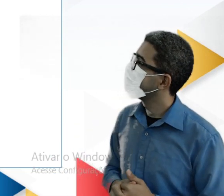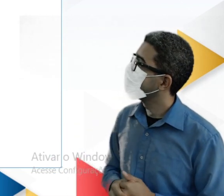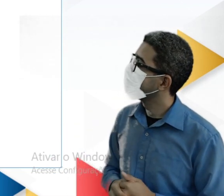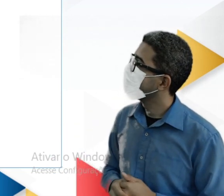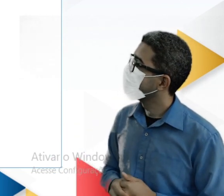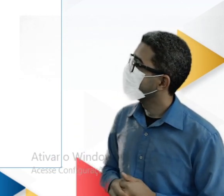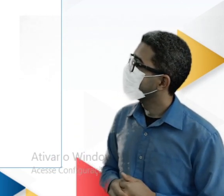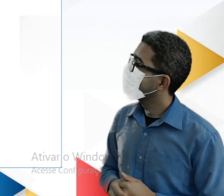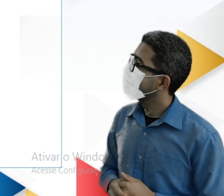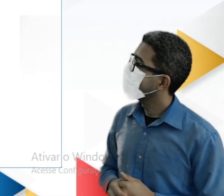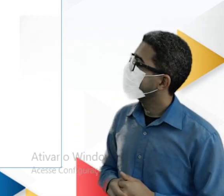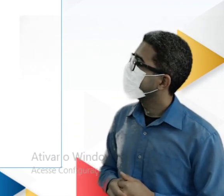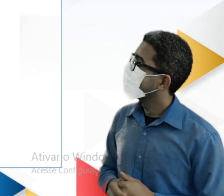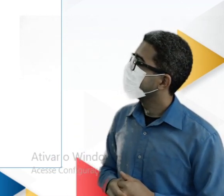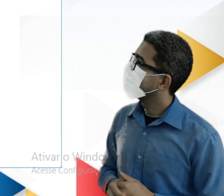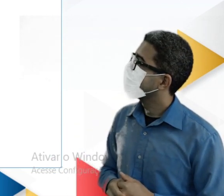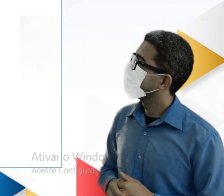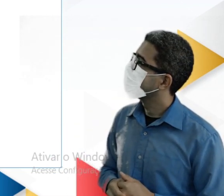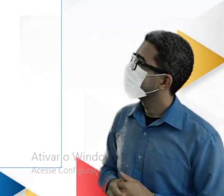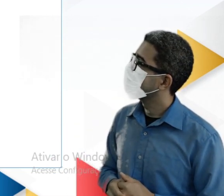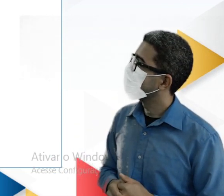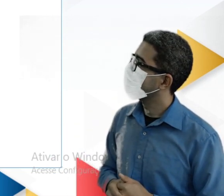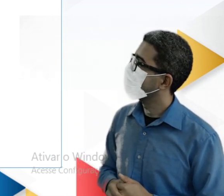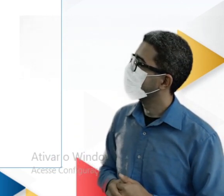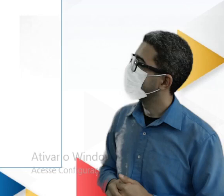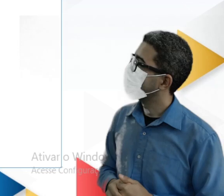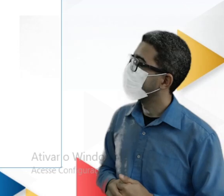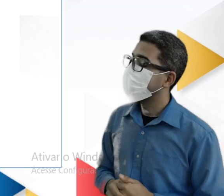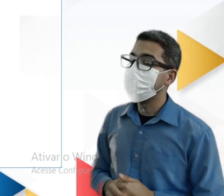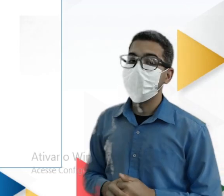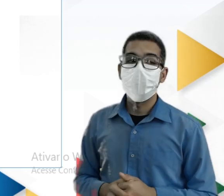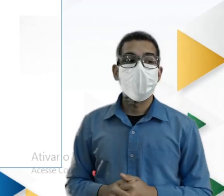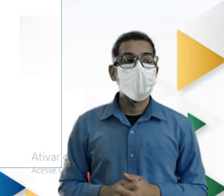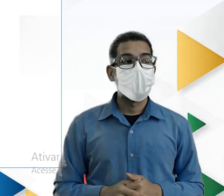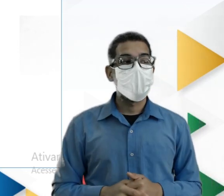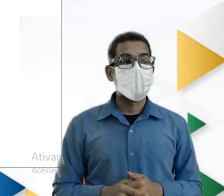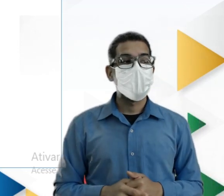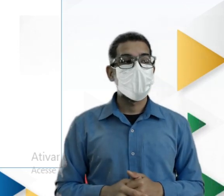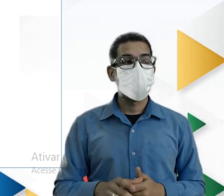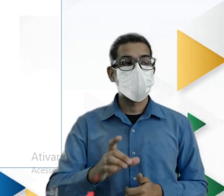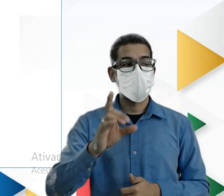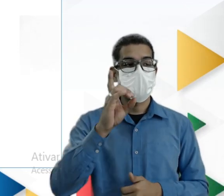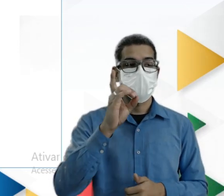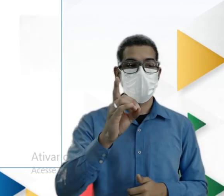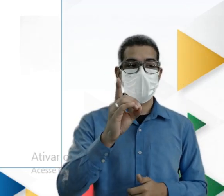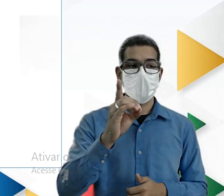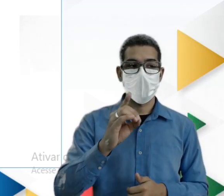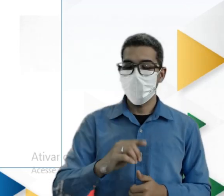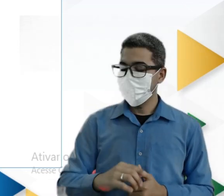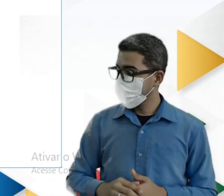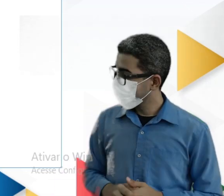povoado, precarizado e densamente povoado. Letra D,